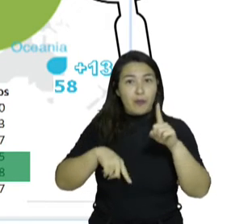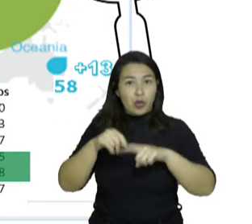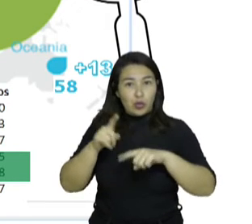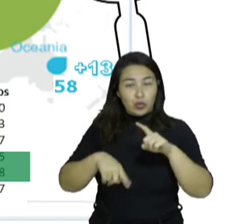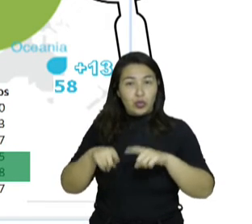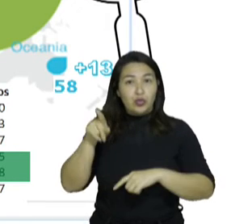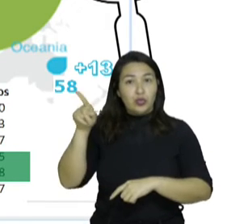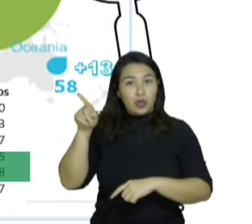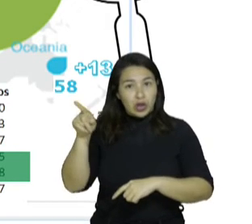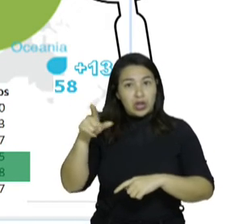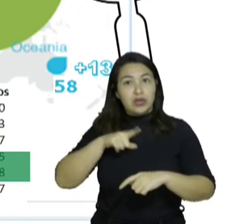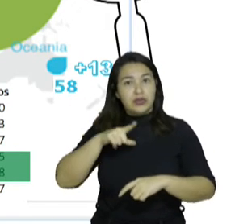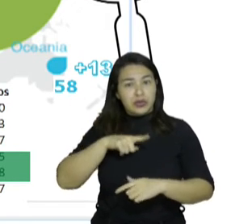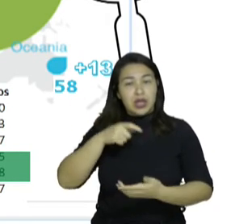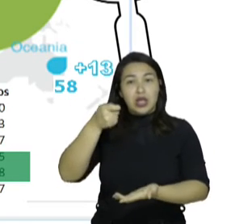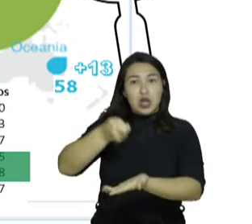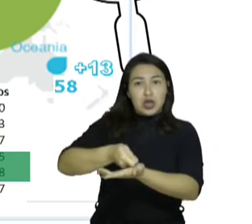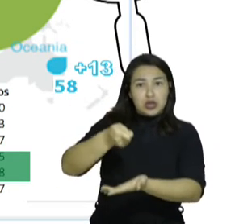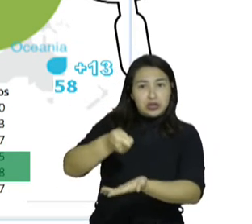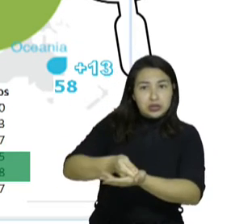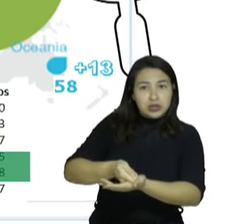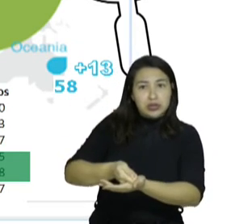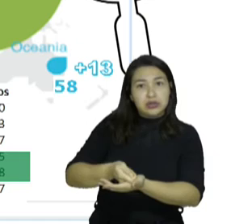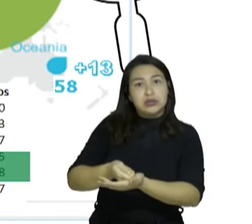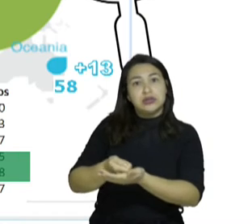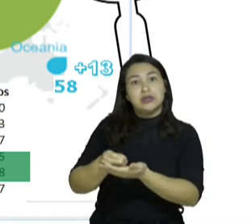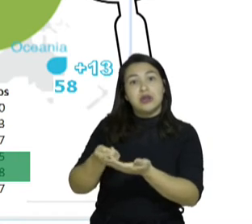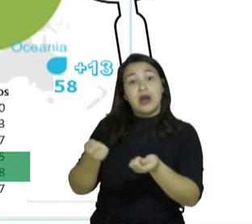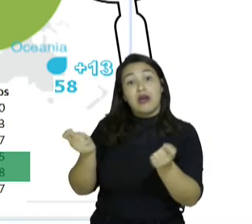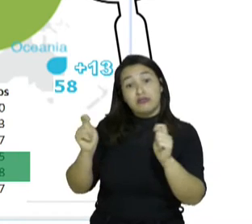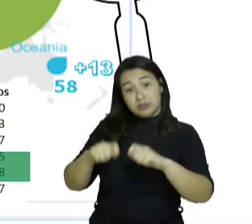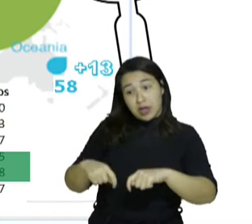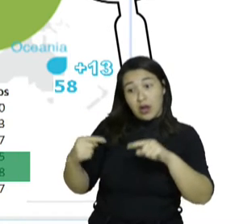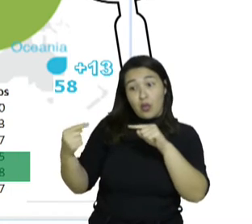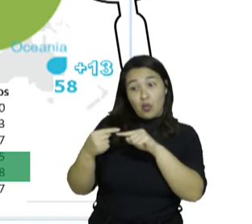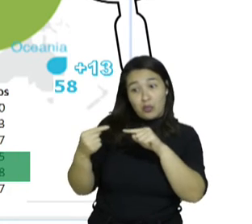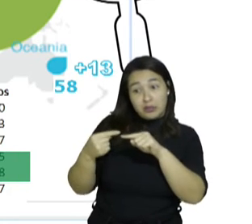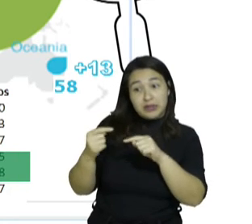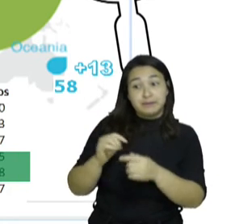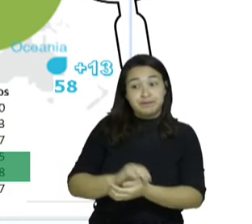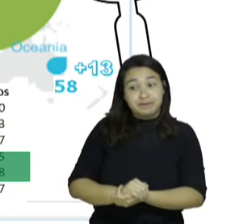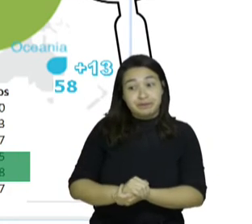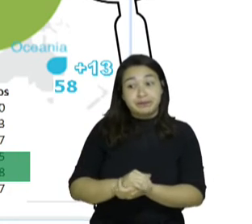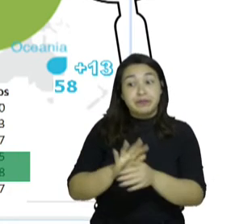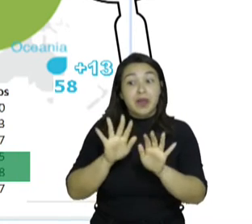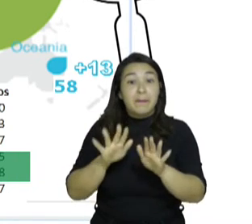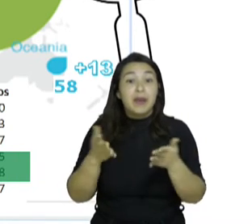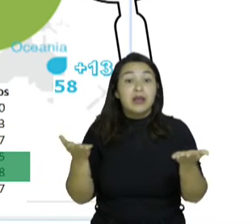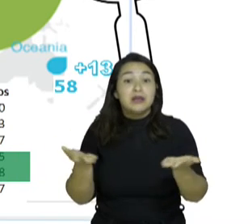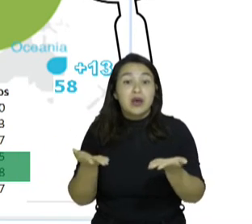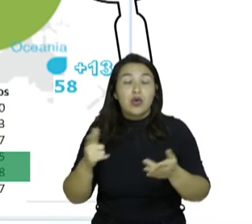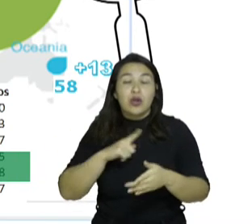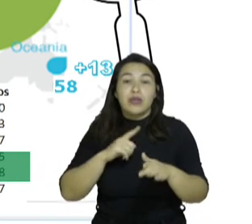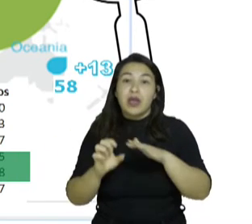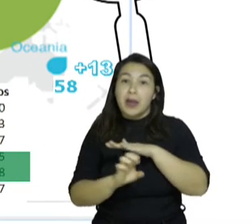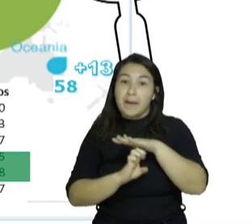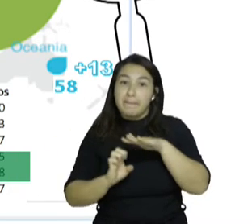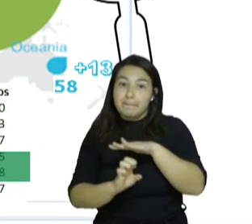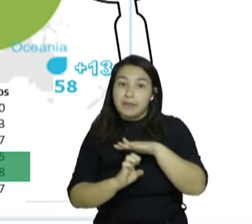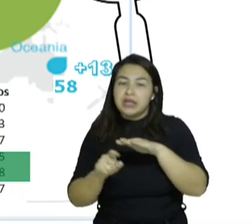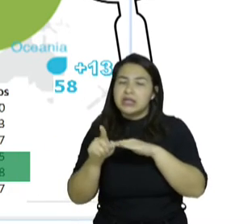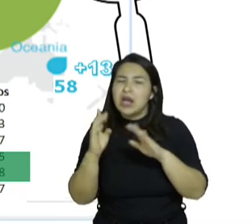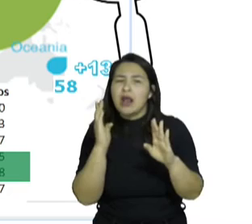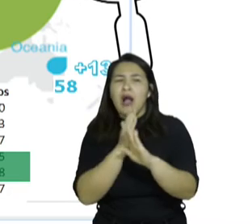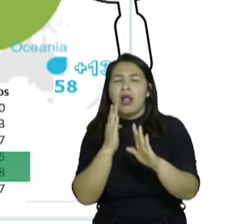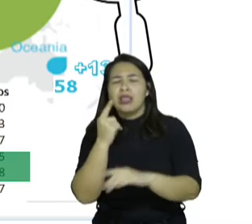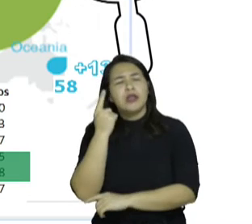desse mercado atenda e ganhe dinheiro com esse mercado de Elite agora agora vai ter empresa que vai fazer a sua análise e vai